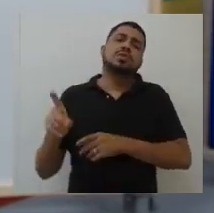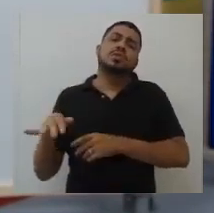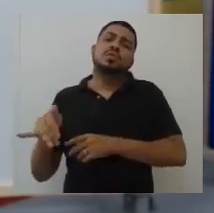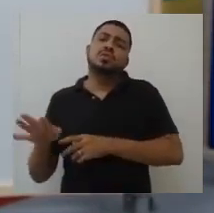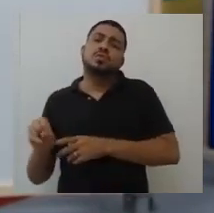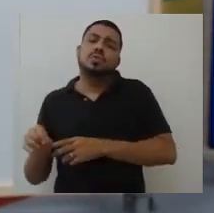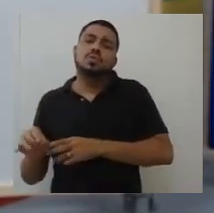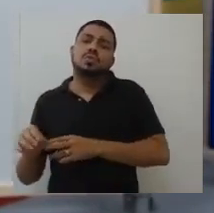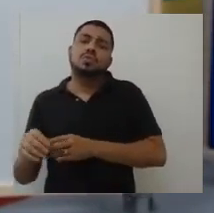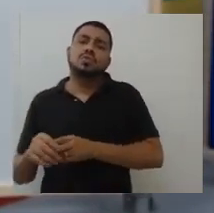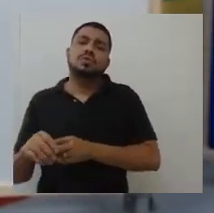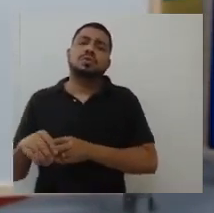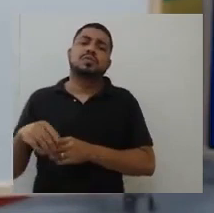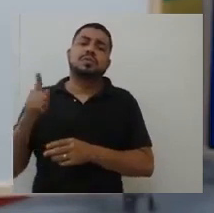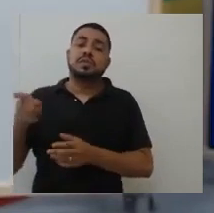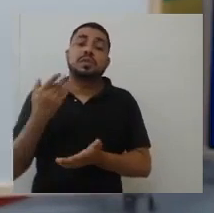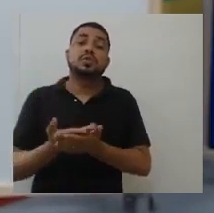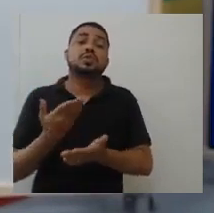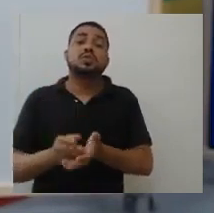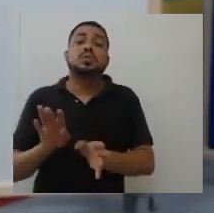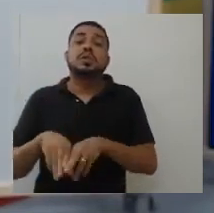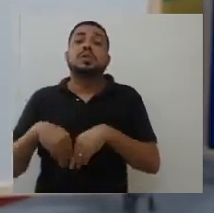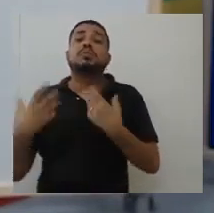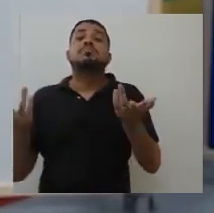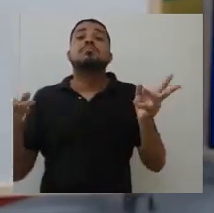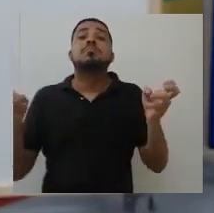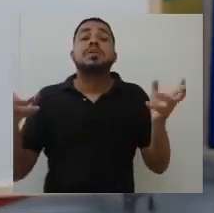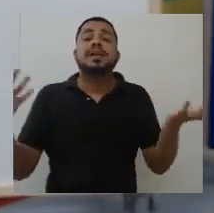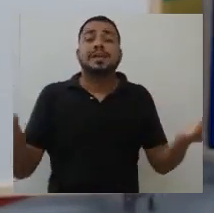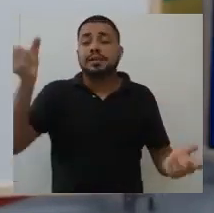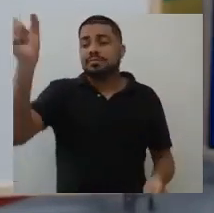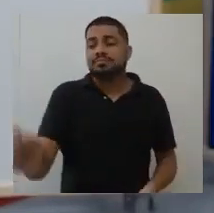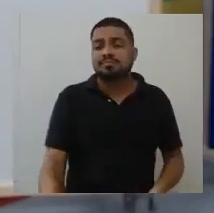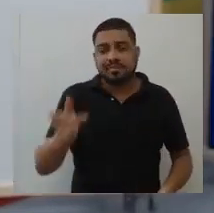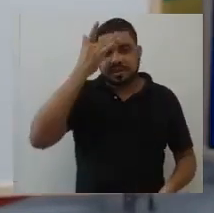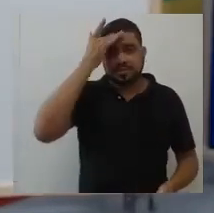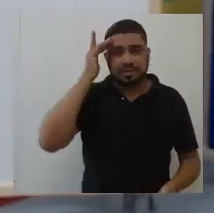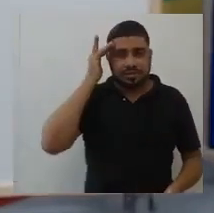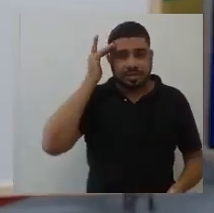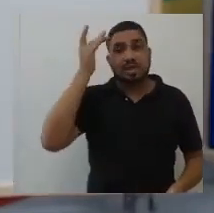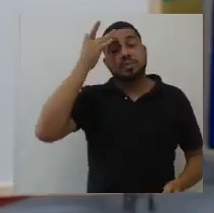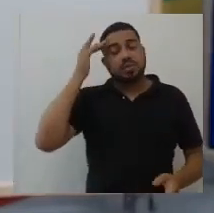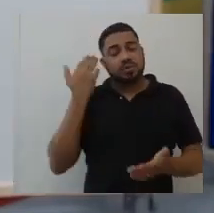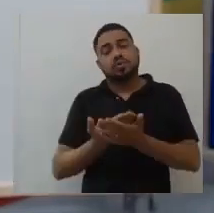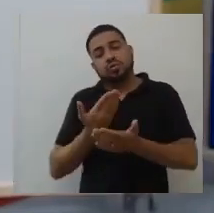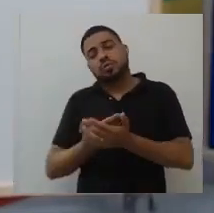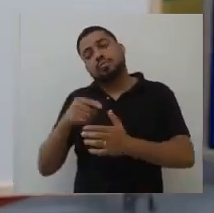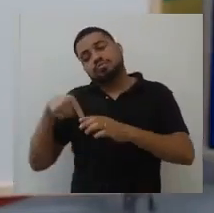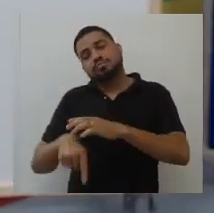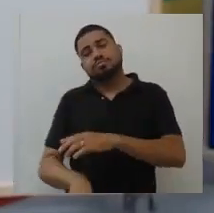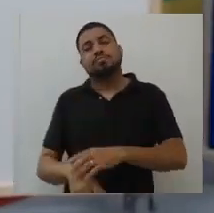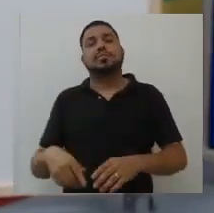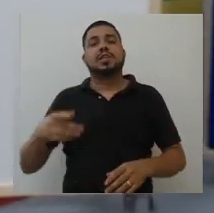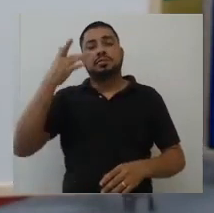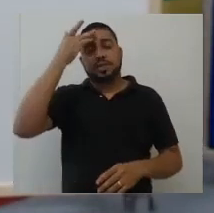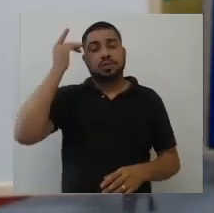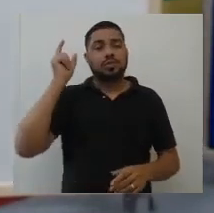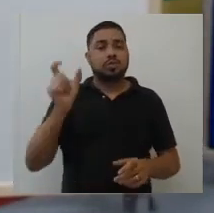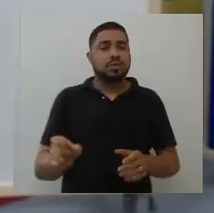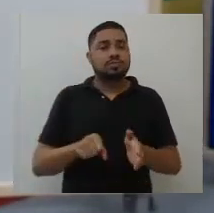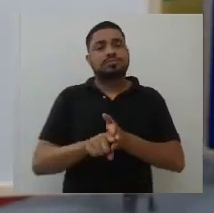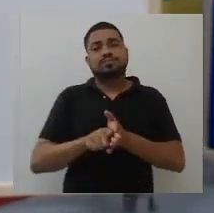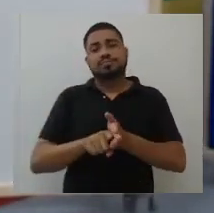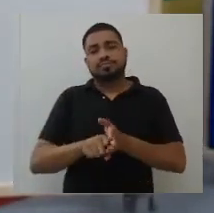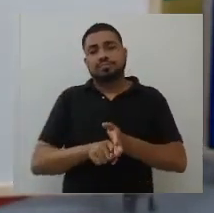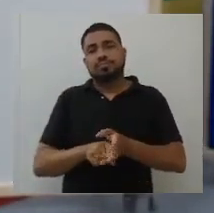estuda sobre quem? Não é isso? Então, a pessoa aí está fazendo um estudo aprofundado sobre alguém e esse who se encaixa perfeitamente na